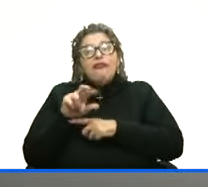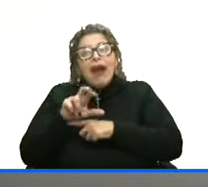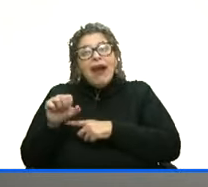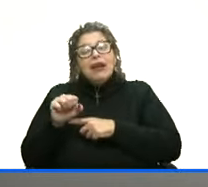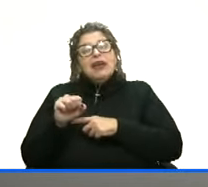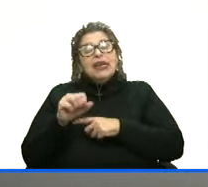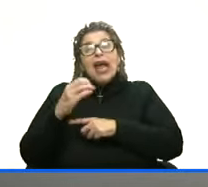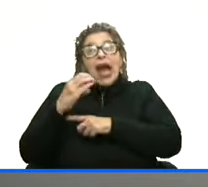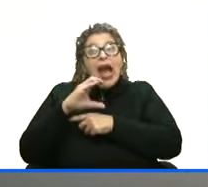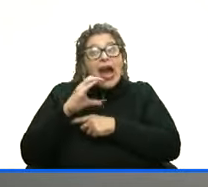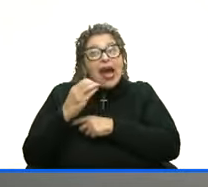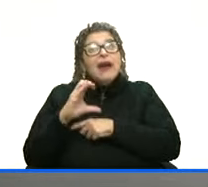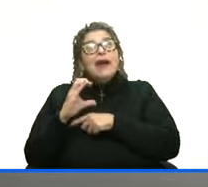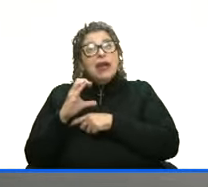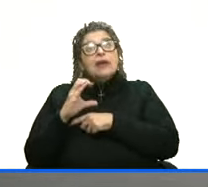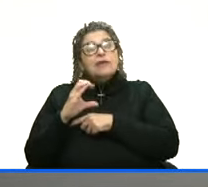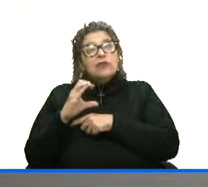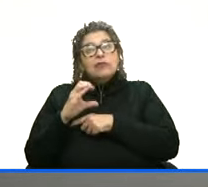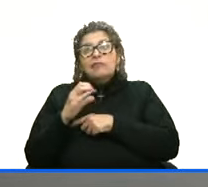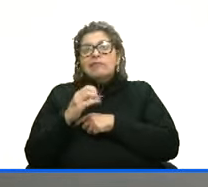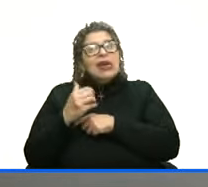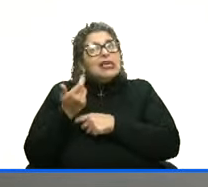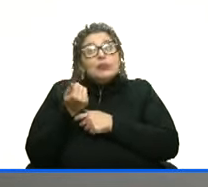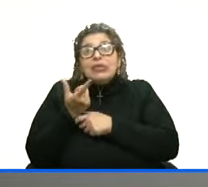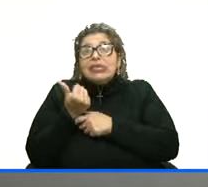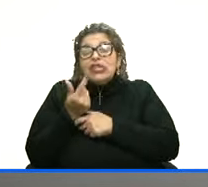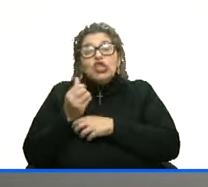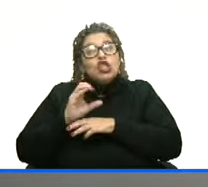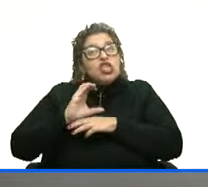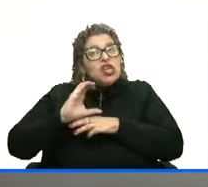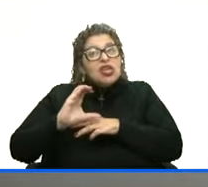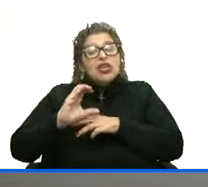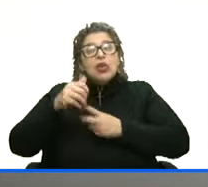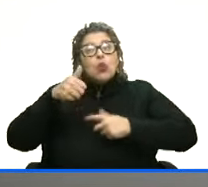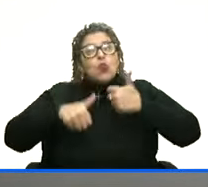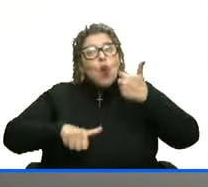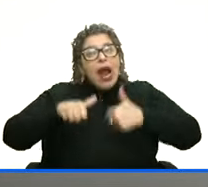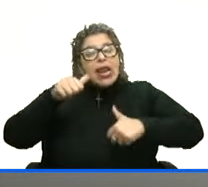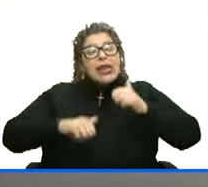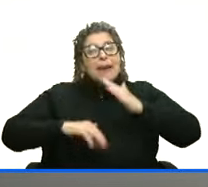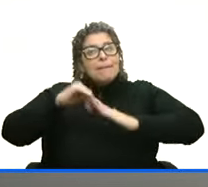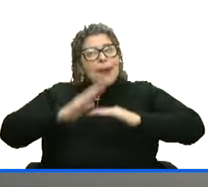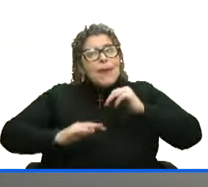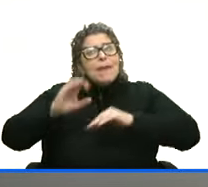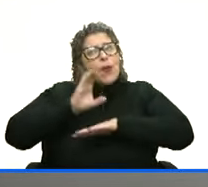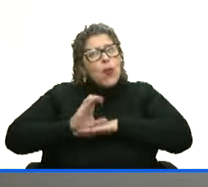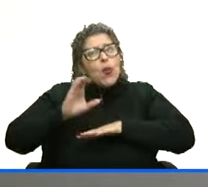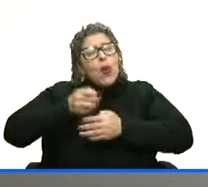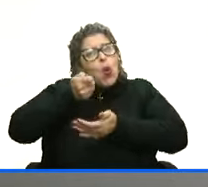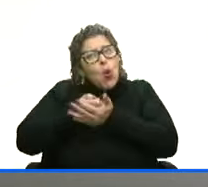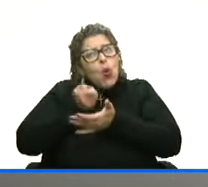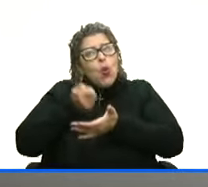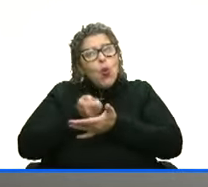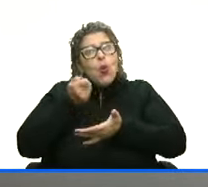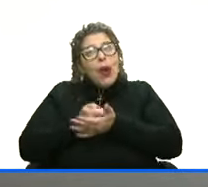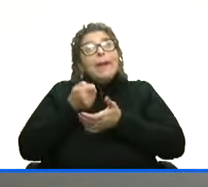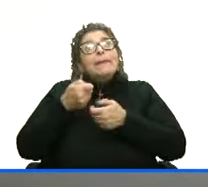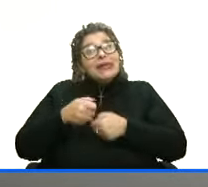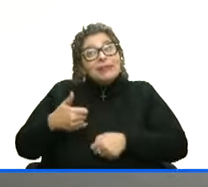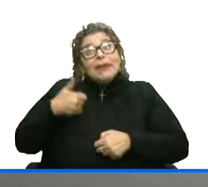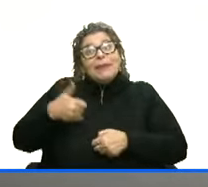de creche, sem o recurso e a qualidade que tem que ser exigida para essa